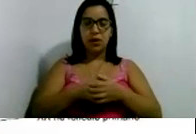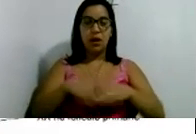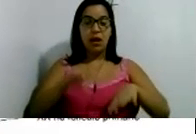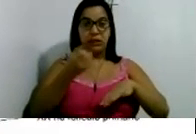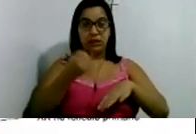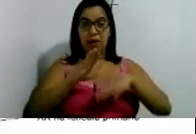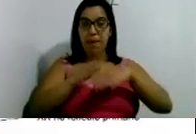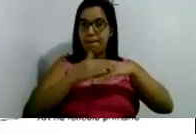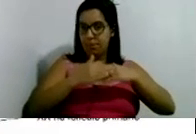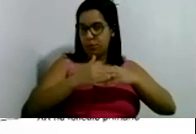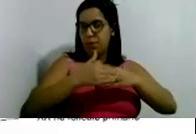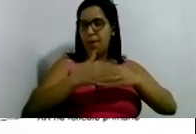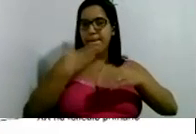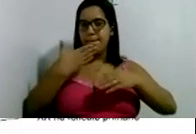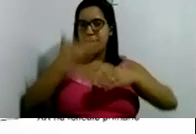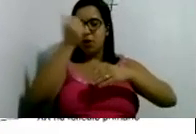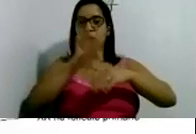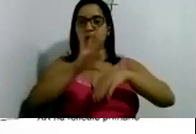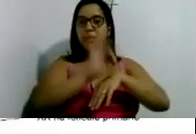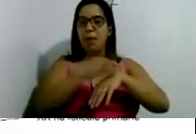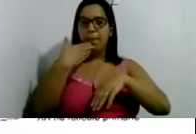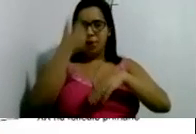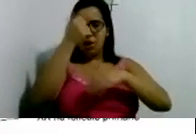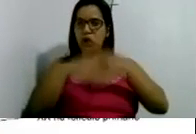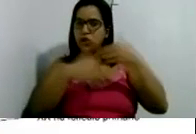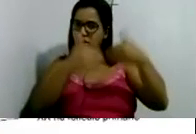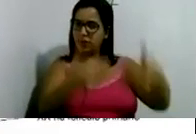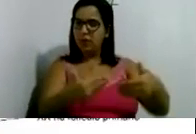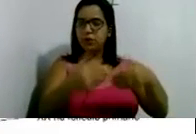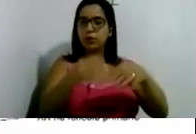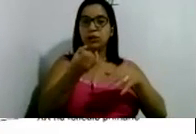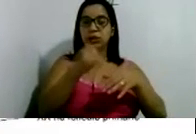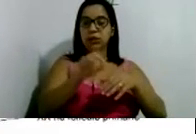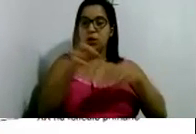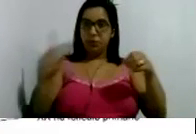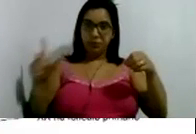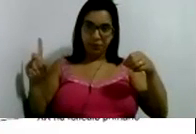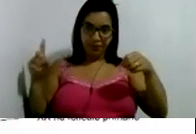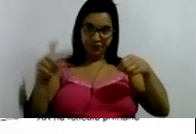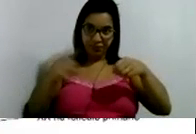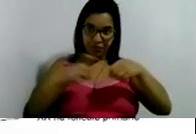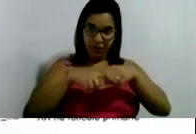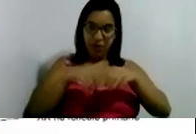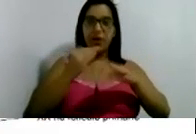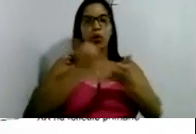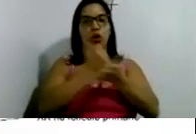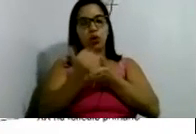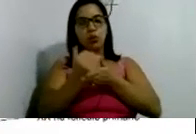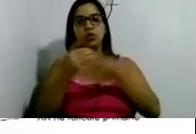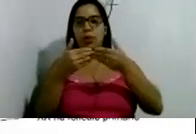E a divisão celular só vai ser completada se o espermatozoide fecundar o óvulo.